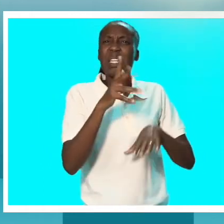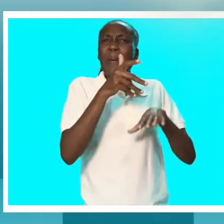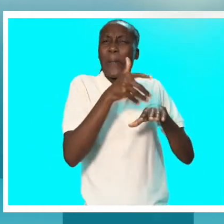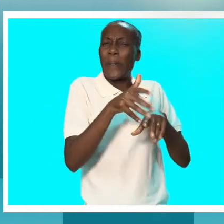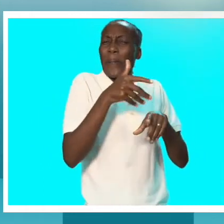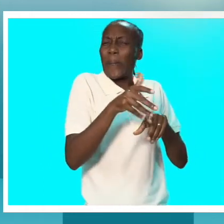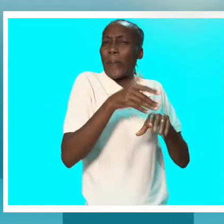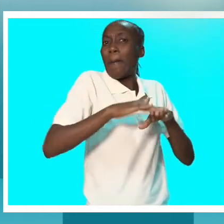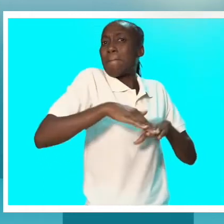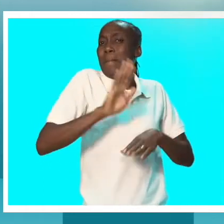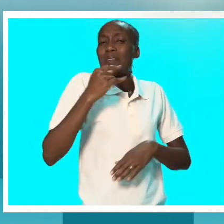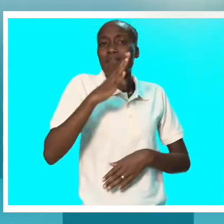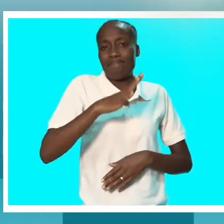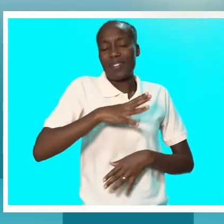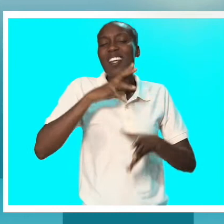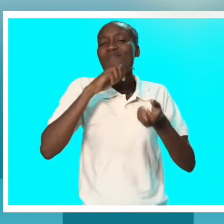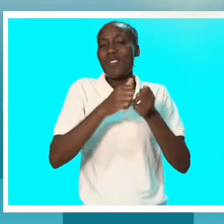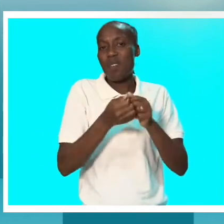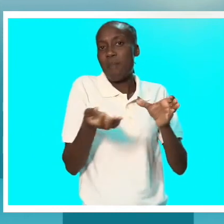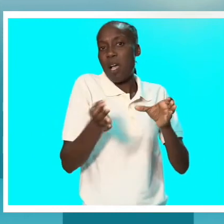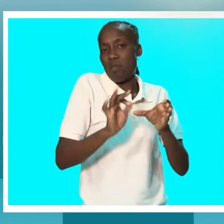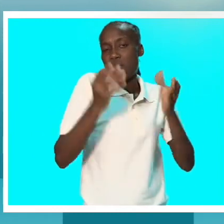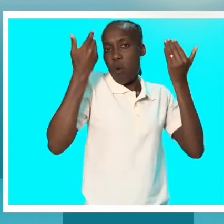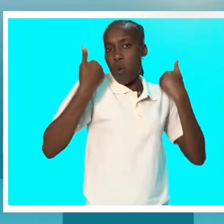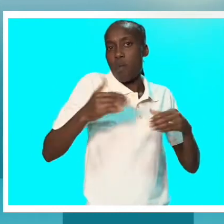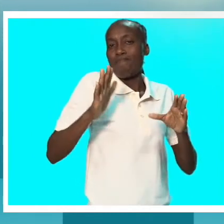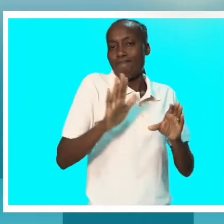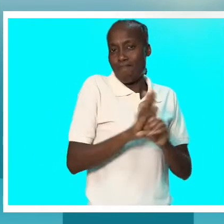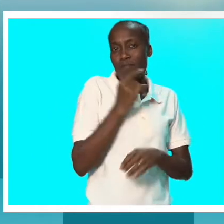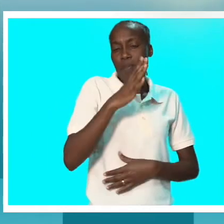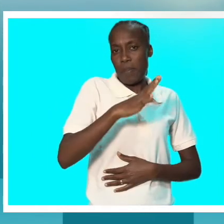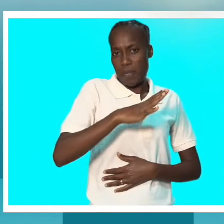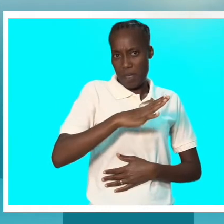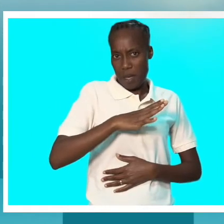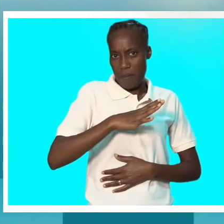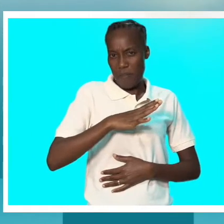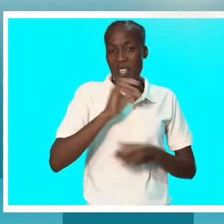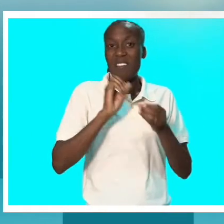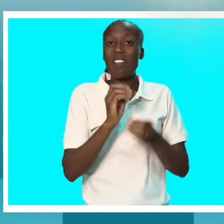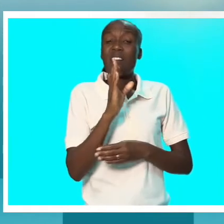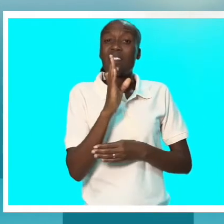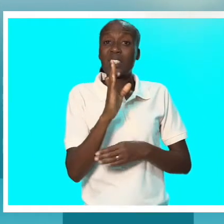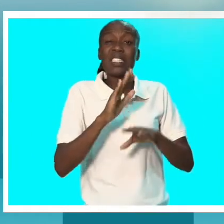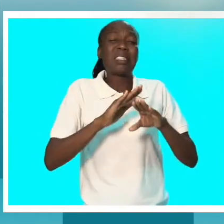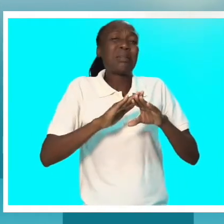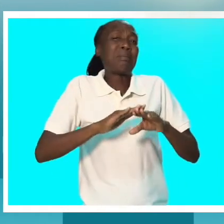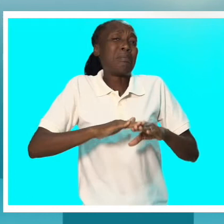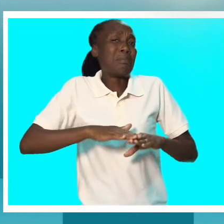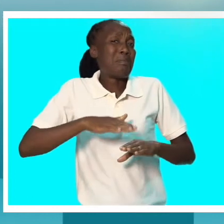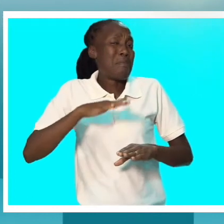bastante. É um dos sintomas de diabetes mellitus. Urinar volumes